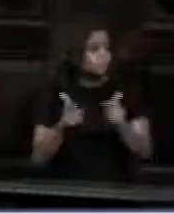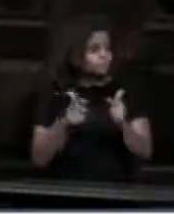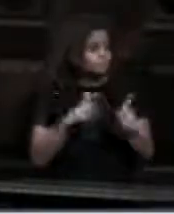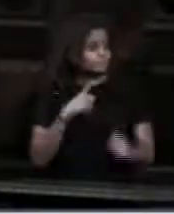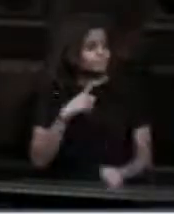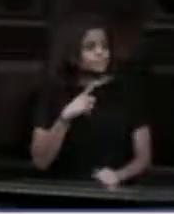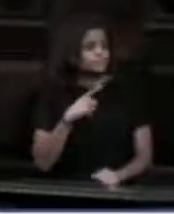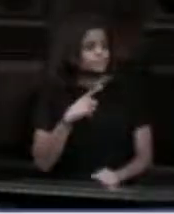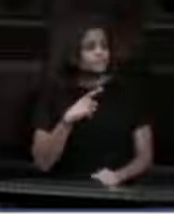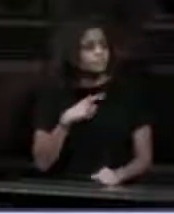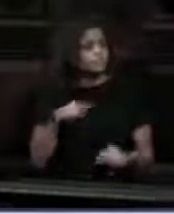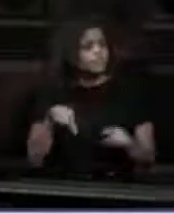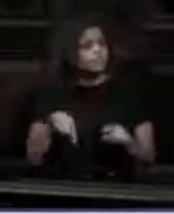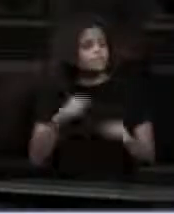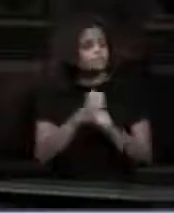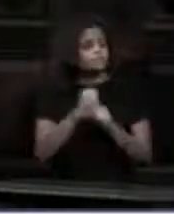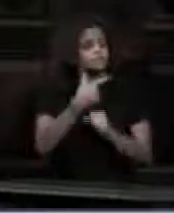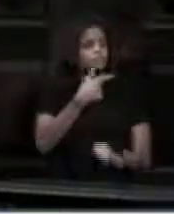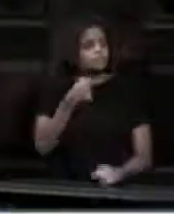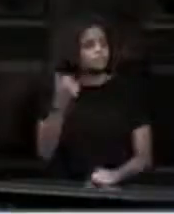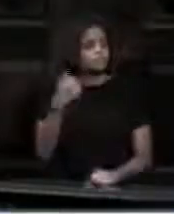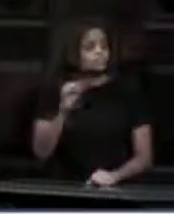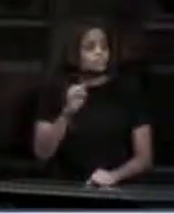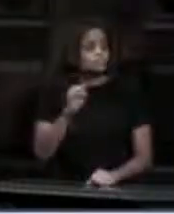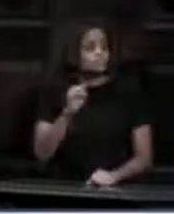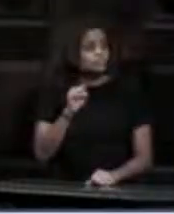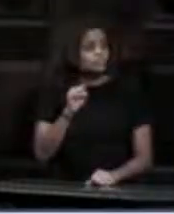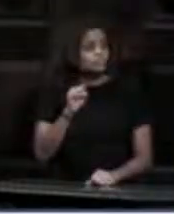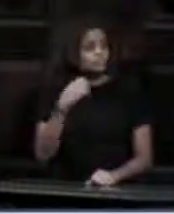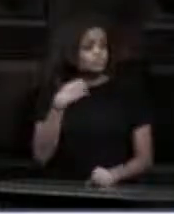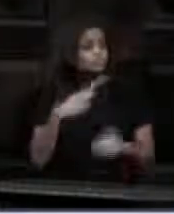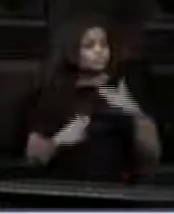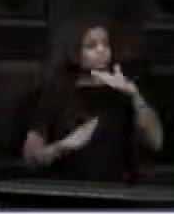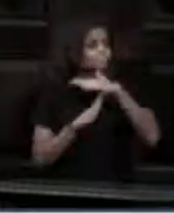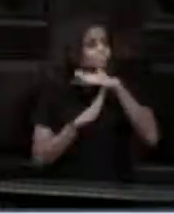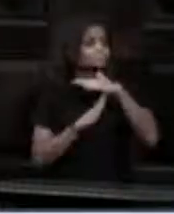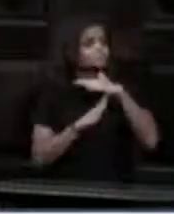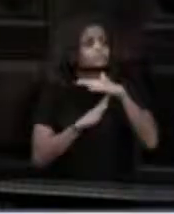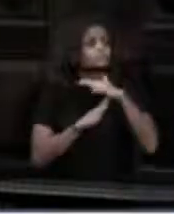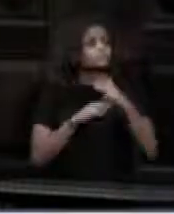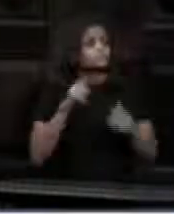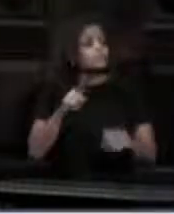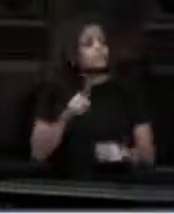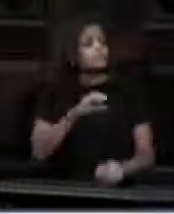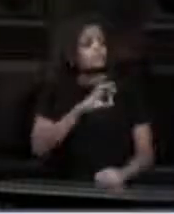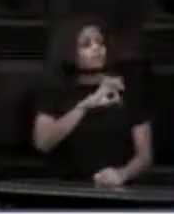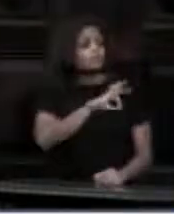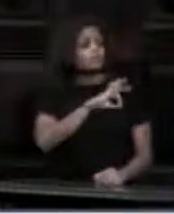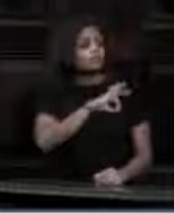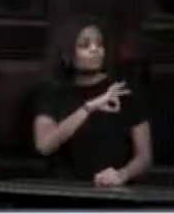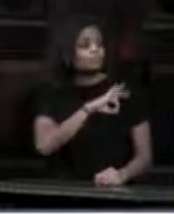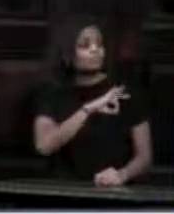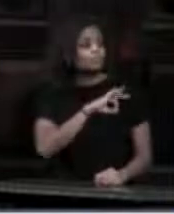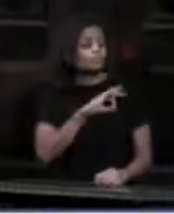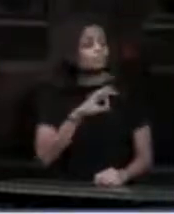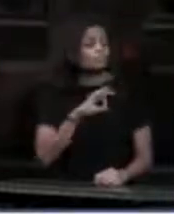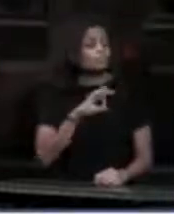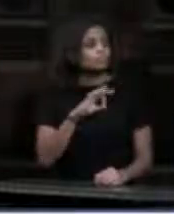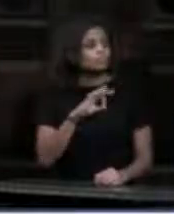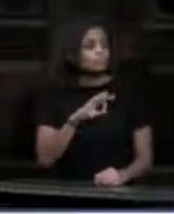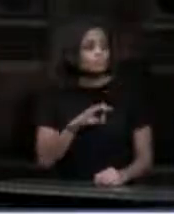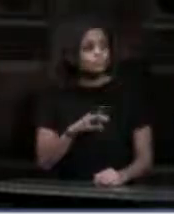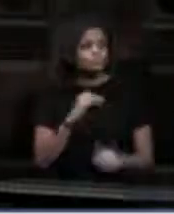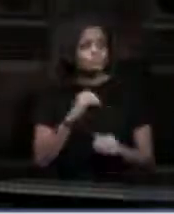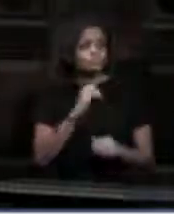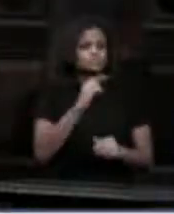ano onde as polícias do Rio de Janeiro vão bater recorde de homicídios provocados em decorrência da ação policial. Então